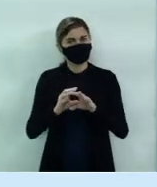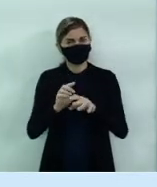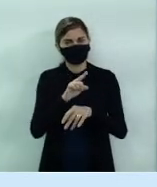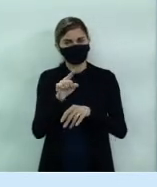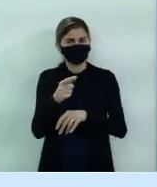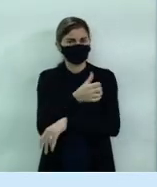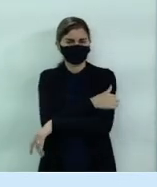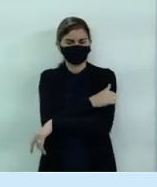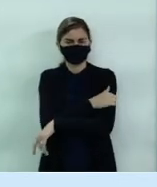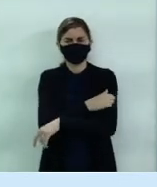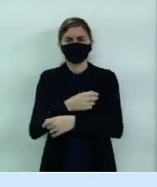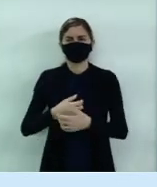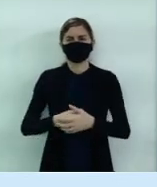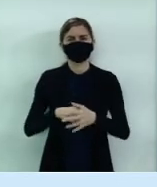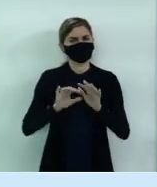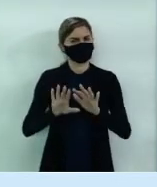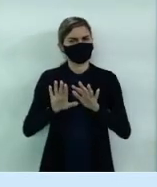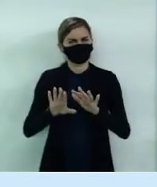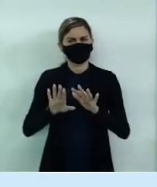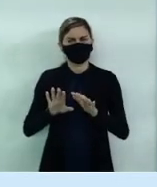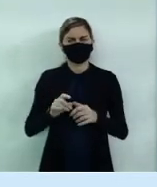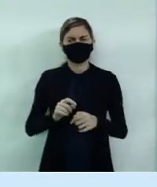ano.